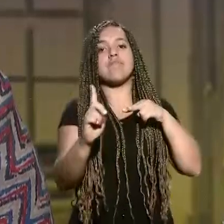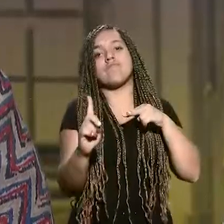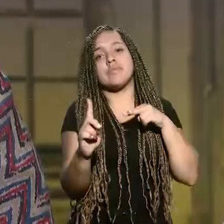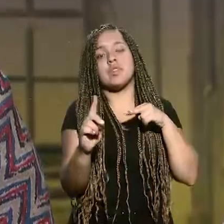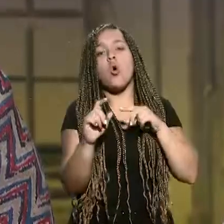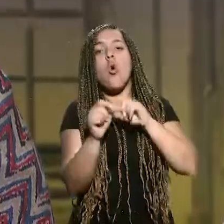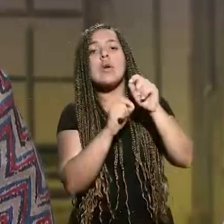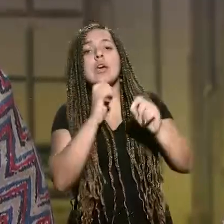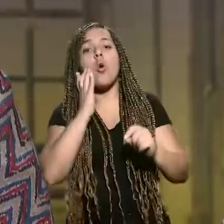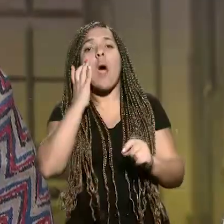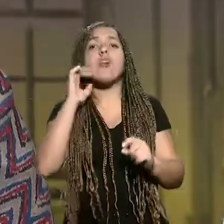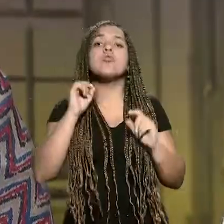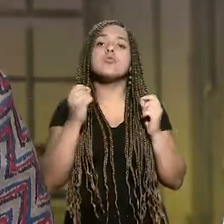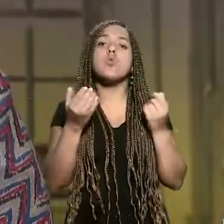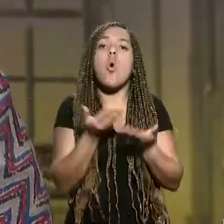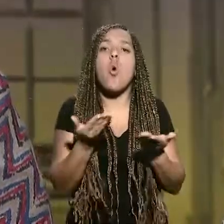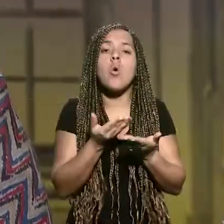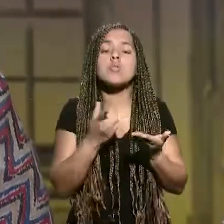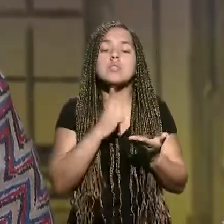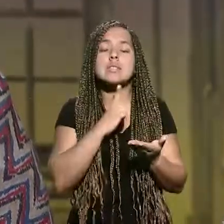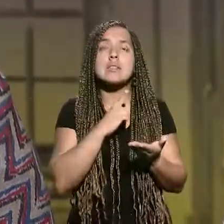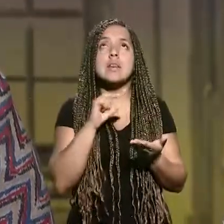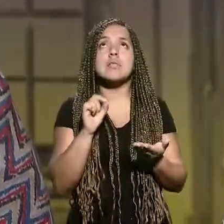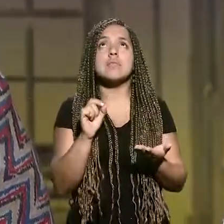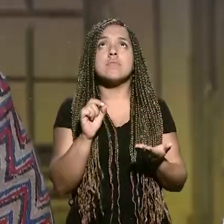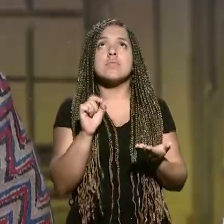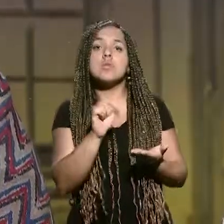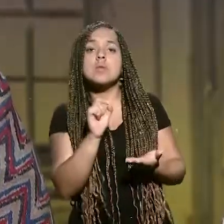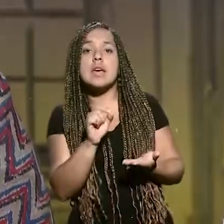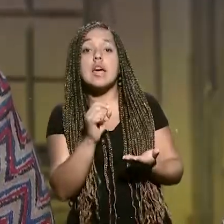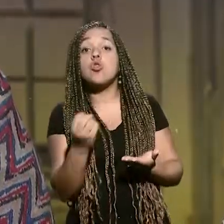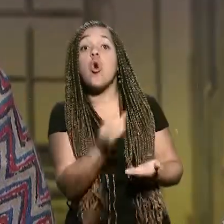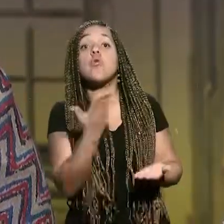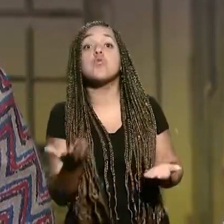me ver. Então, assim, o que eu acho hoje que tem